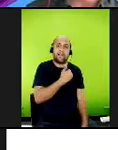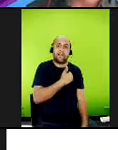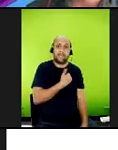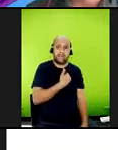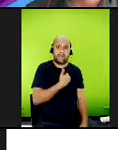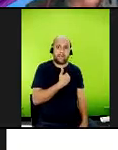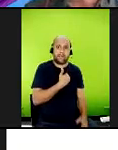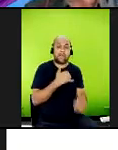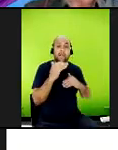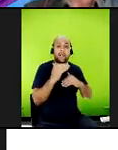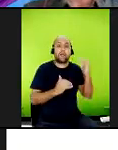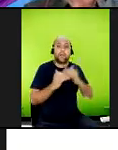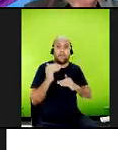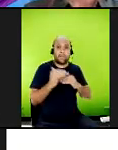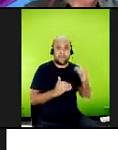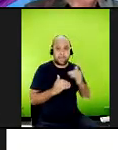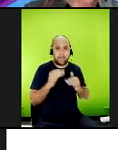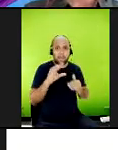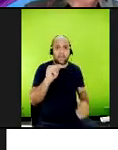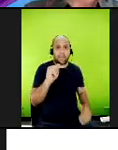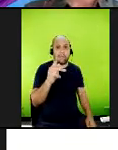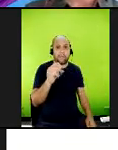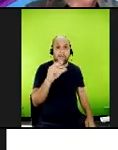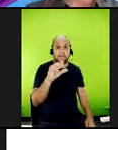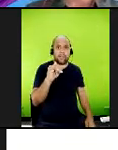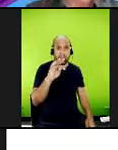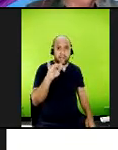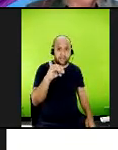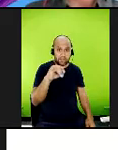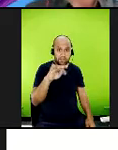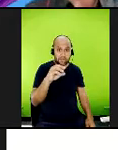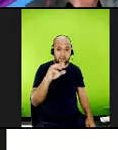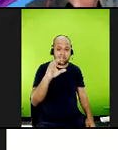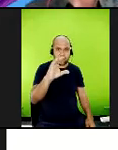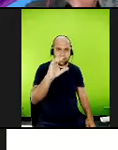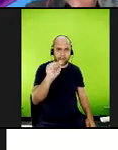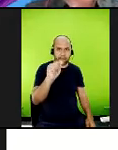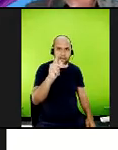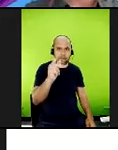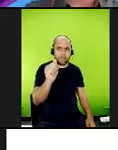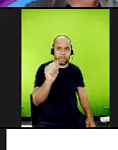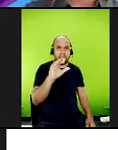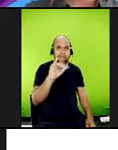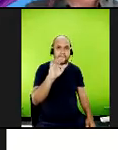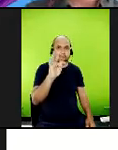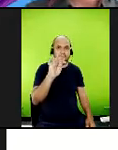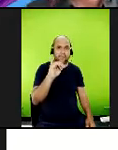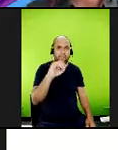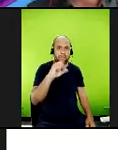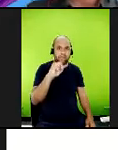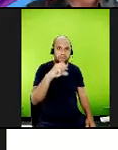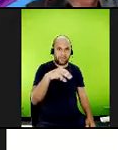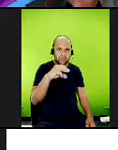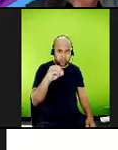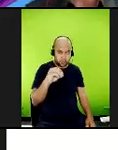pessoas que têm alguma deficiência né das empresas dificuldade trazer pessoas que são surdas ou que tem alguma alguma restrição